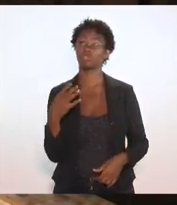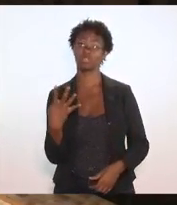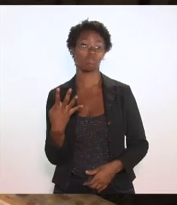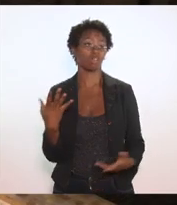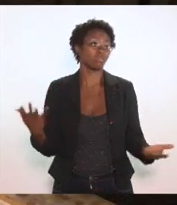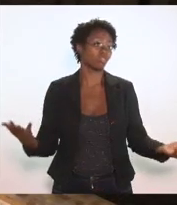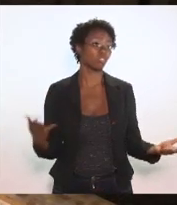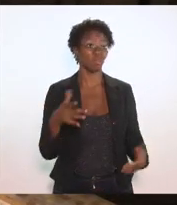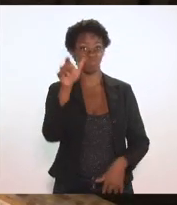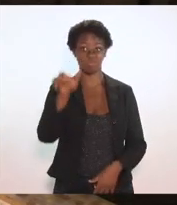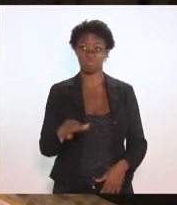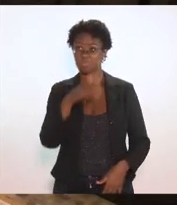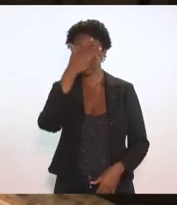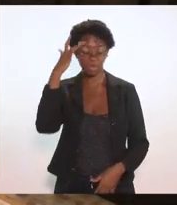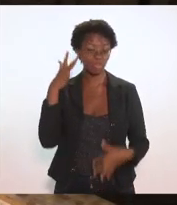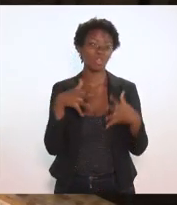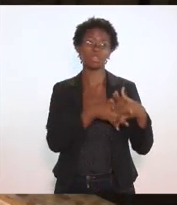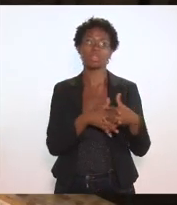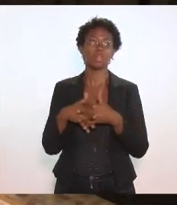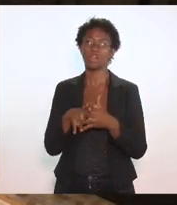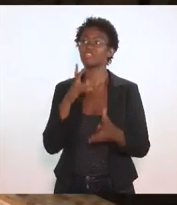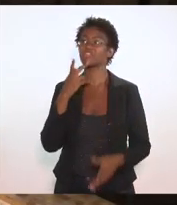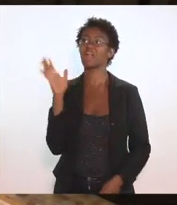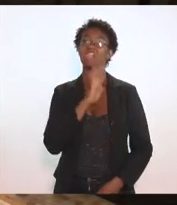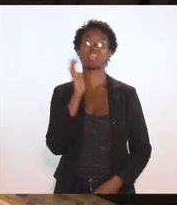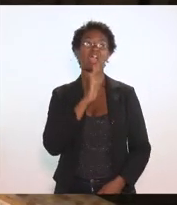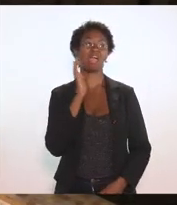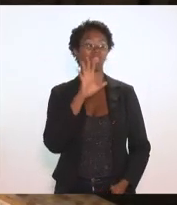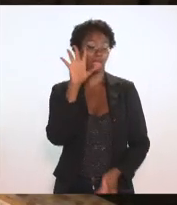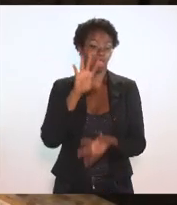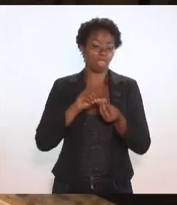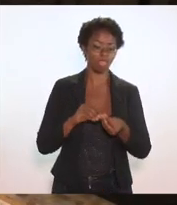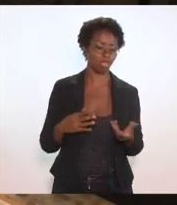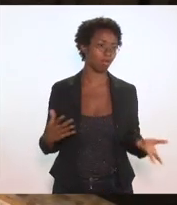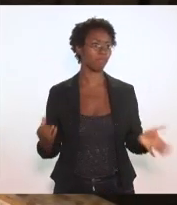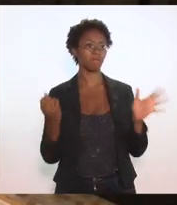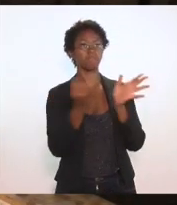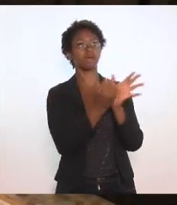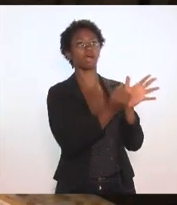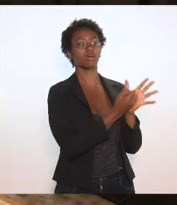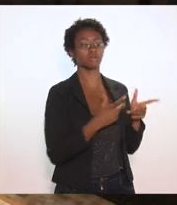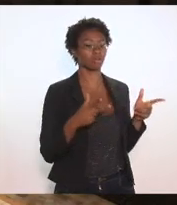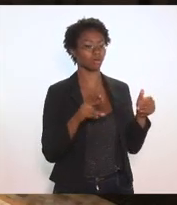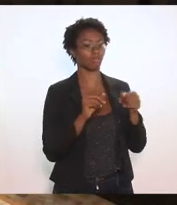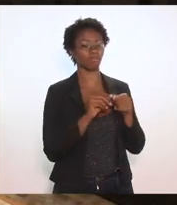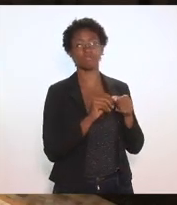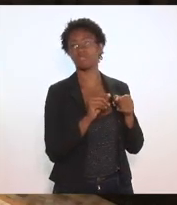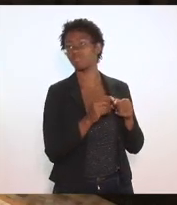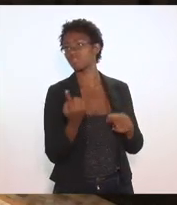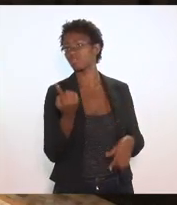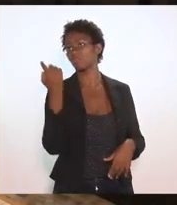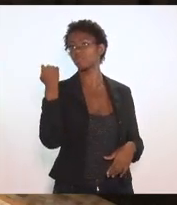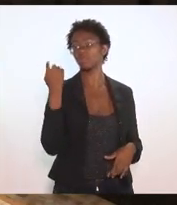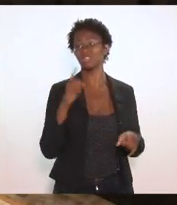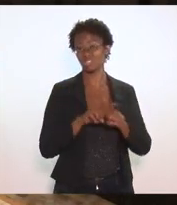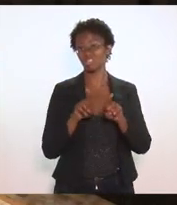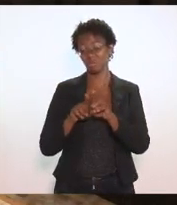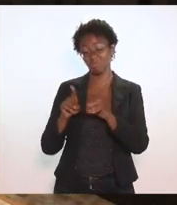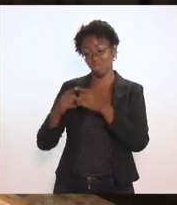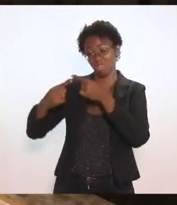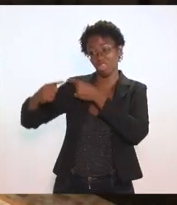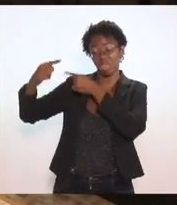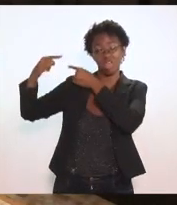muito complexa para ser tratada com tanta pressa, com tanto estereótipo, como foi feito aqui agora há pouco. E, sobretudo, pelo legado.